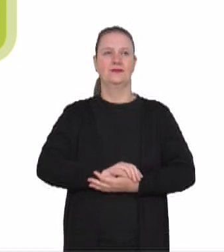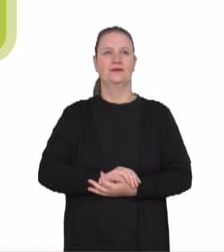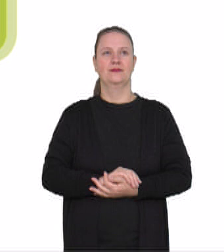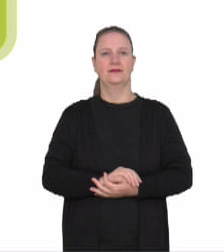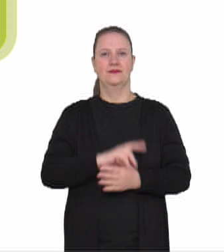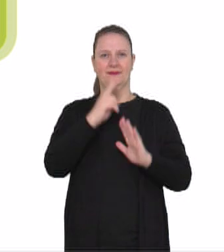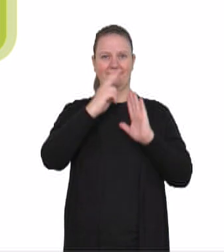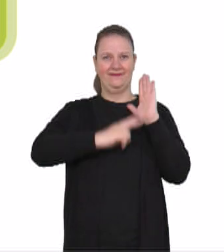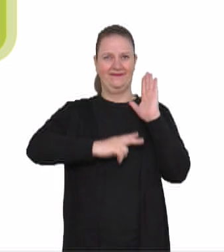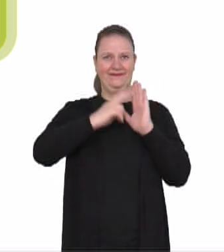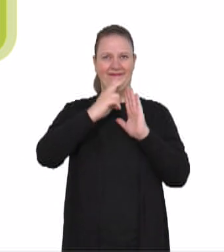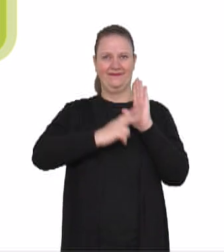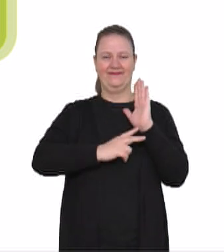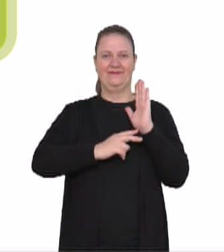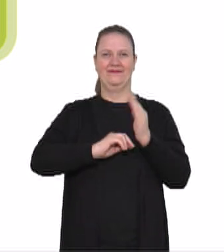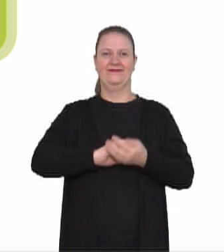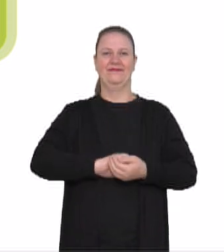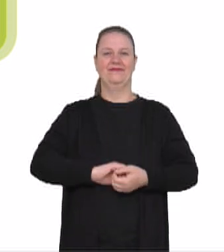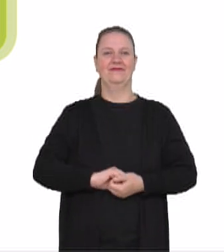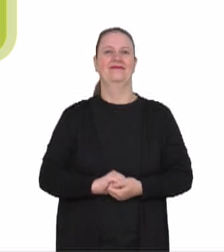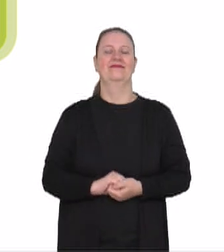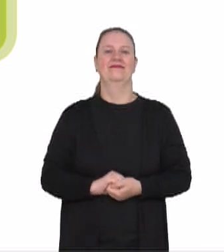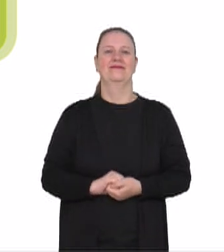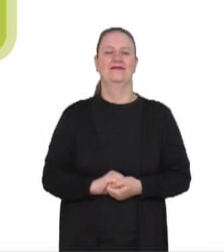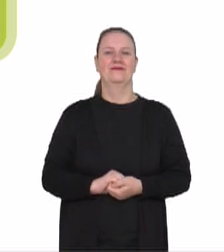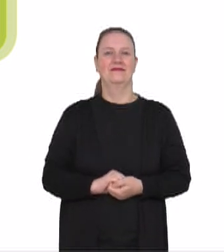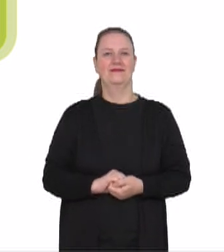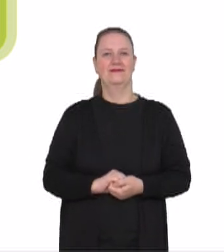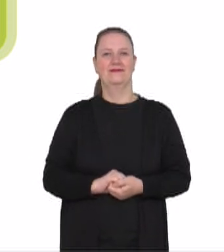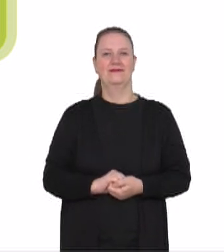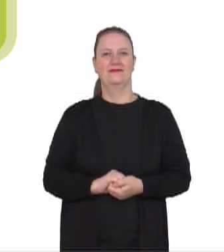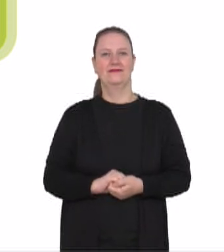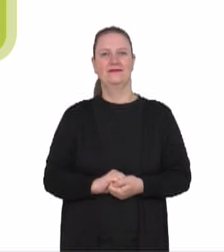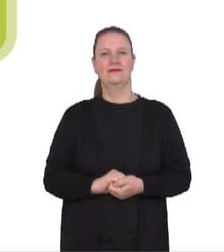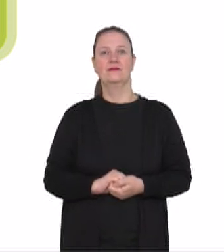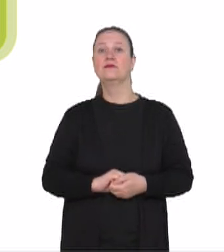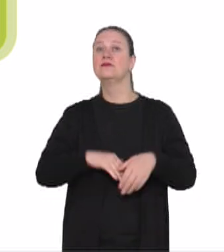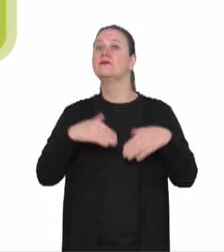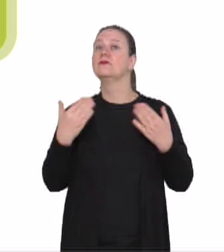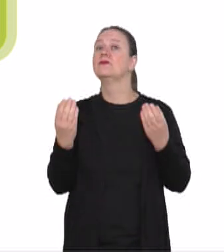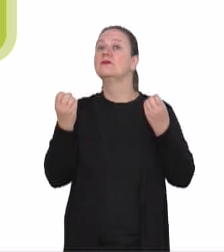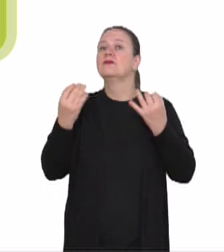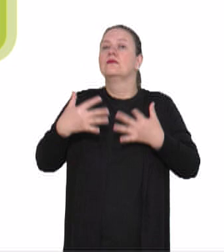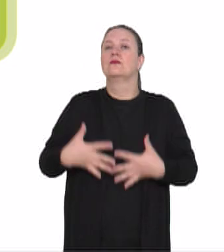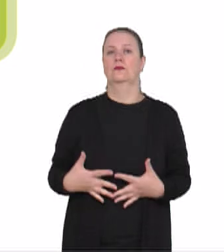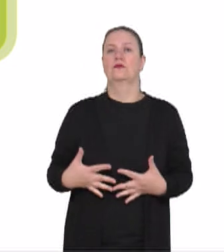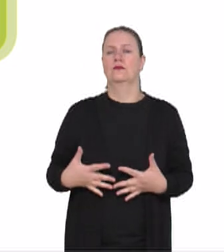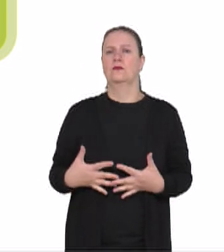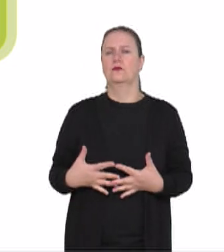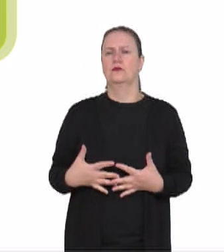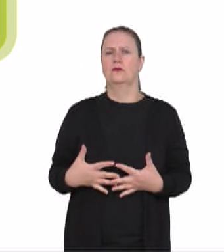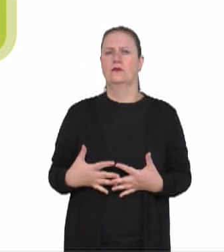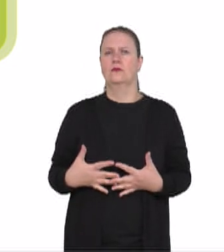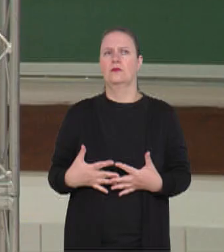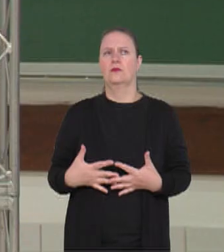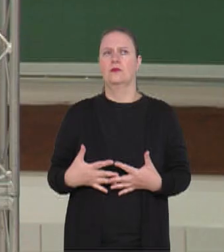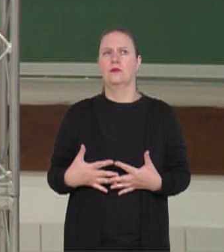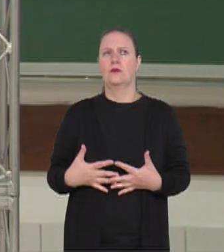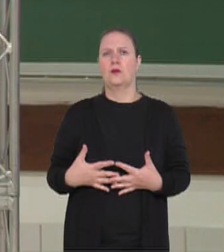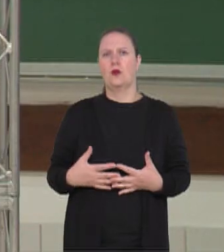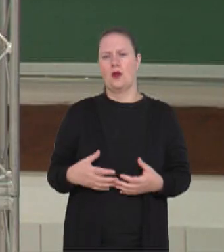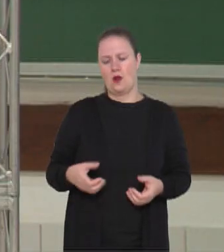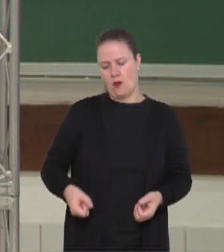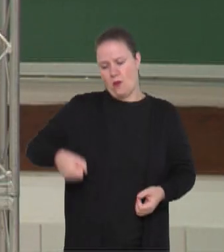is better than using fresh water from the hose. Então, está dizendo ali que baldes de água